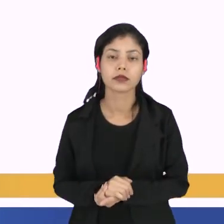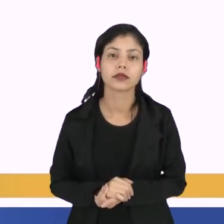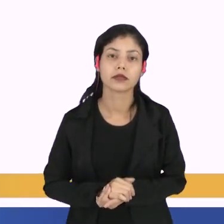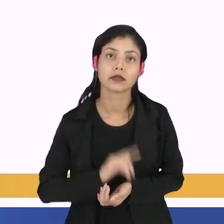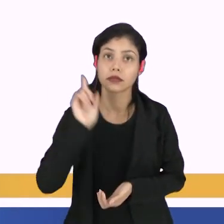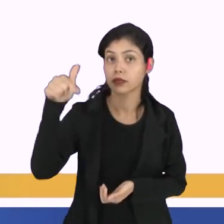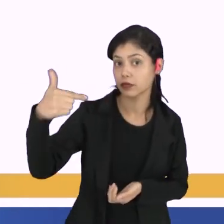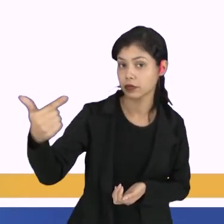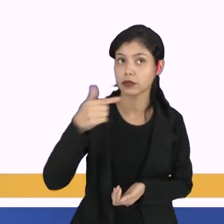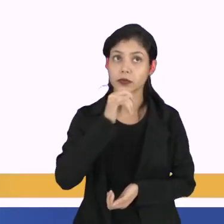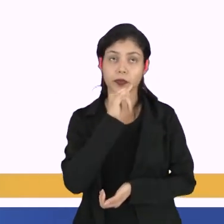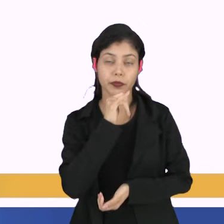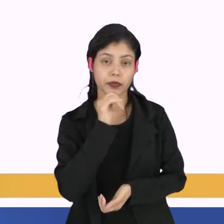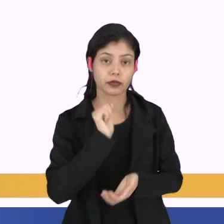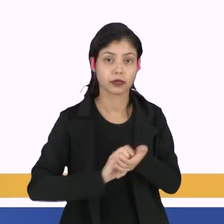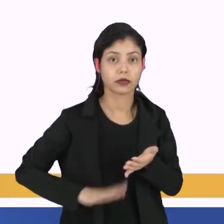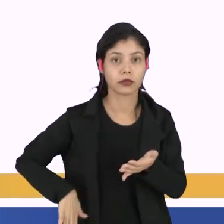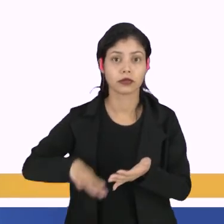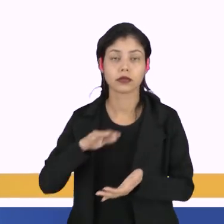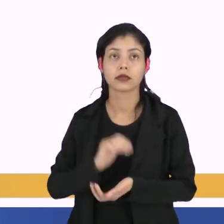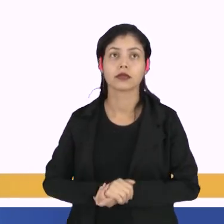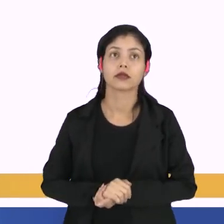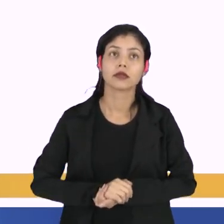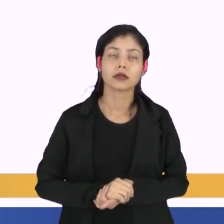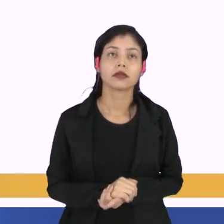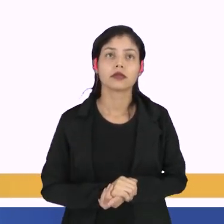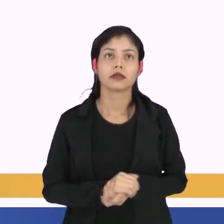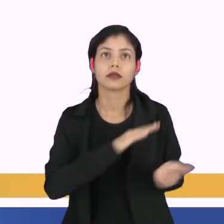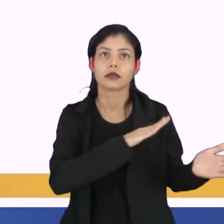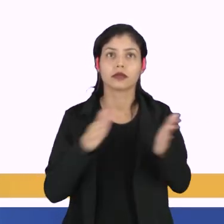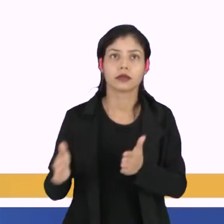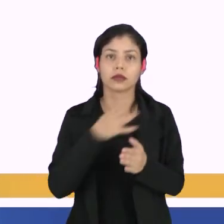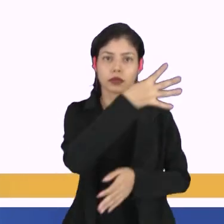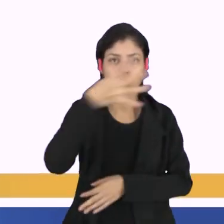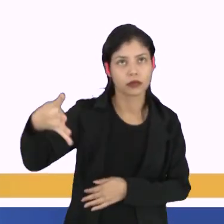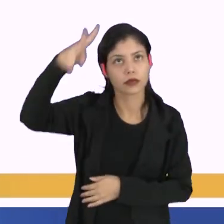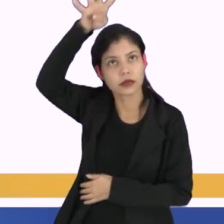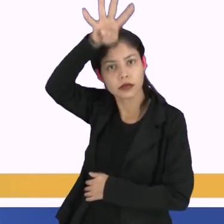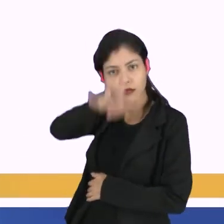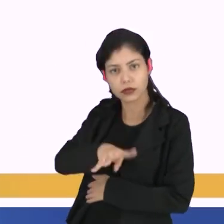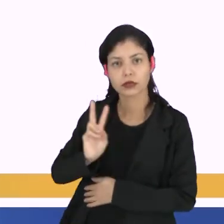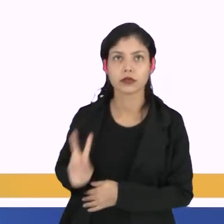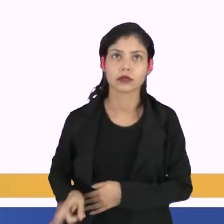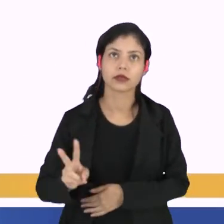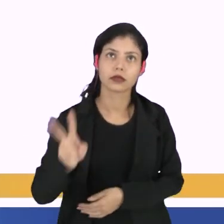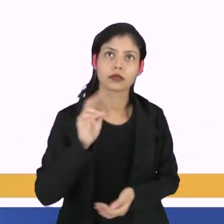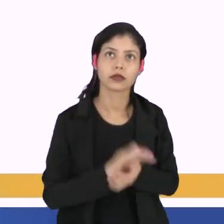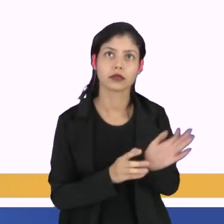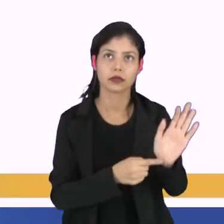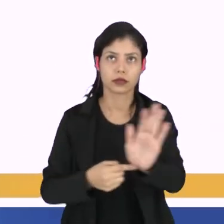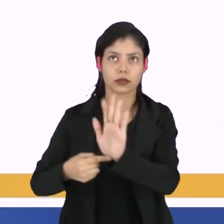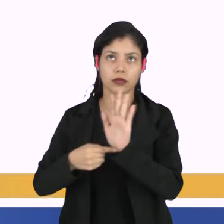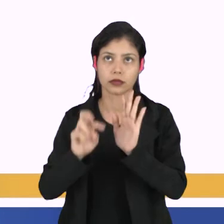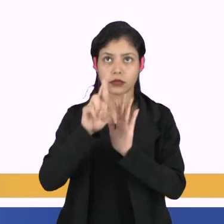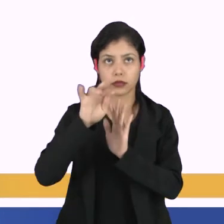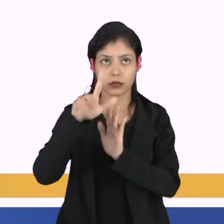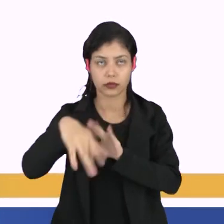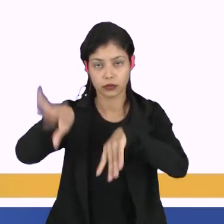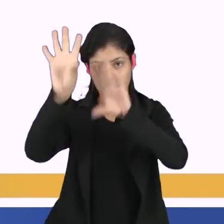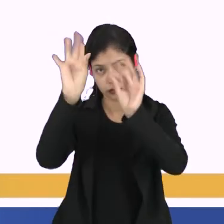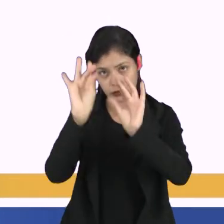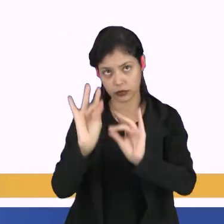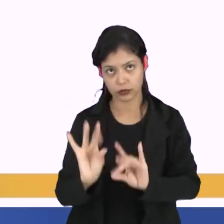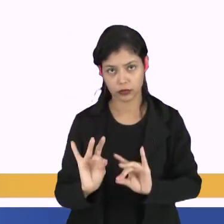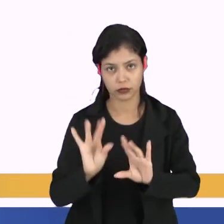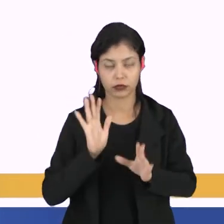ao nosso próximo exercício. A partir da frequência absoluta, determine a frequência relativa de